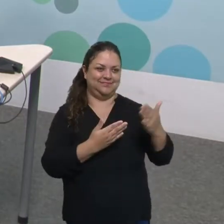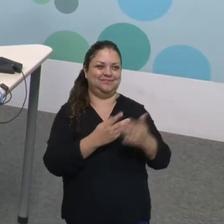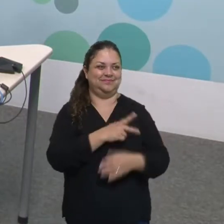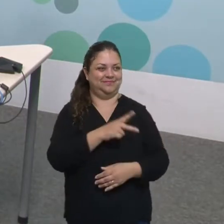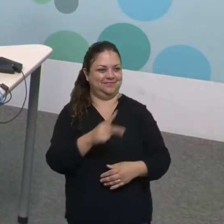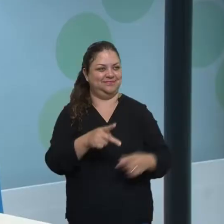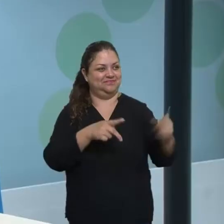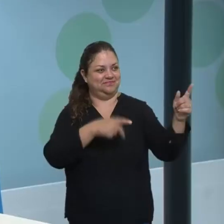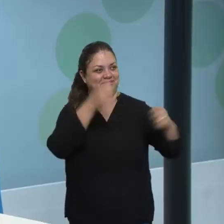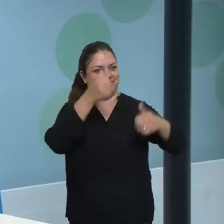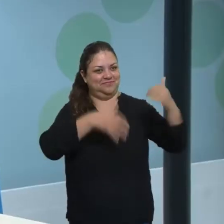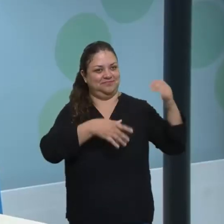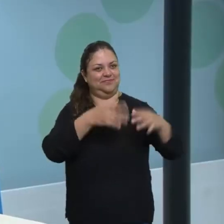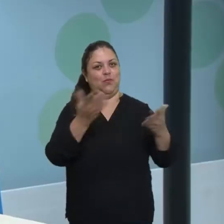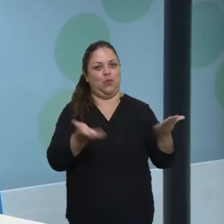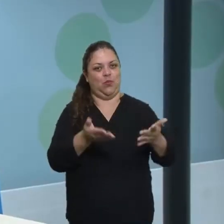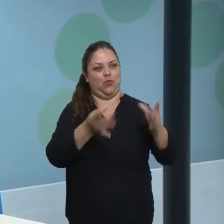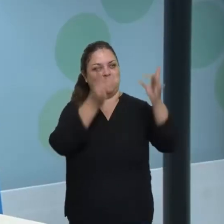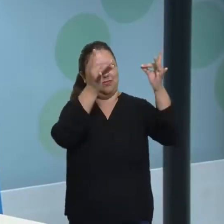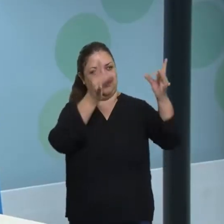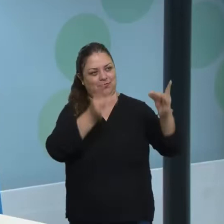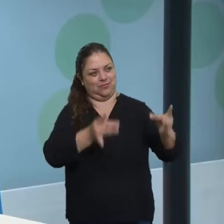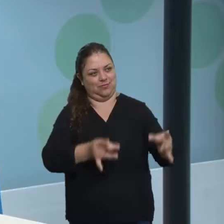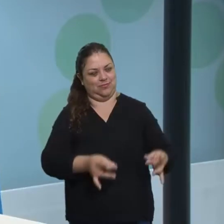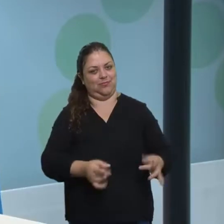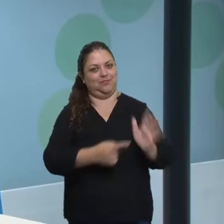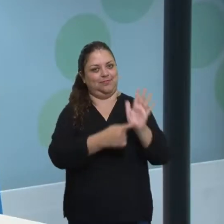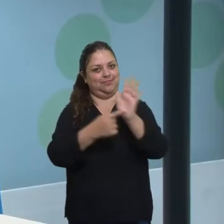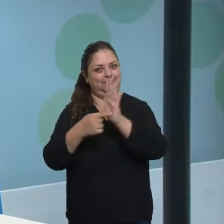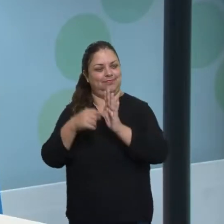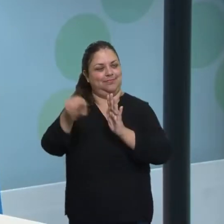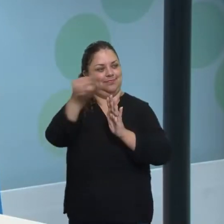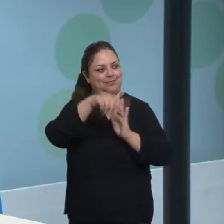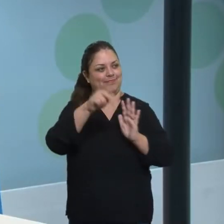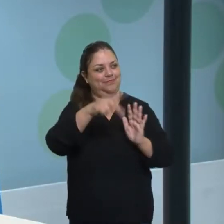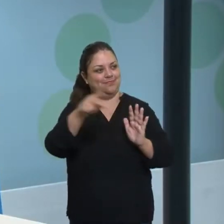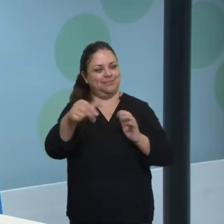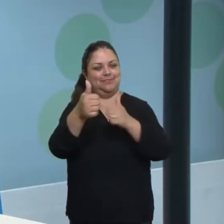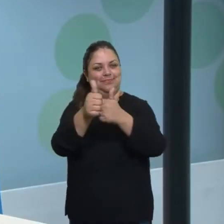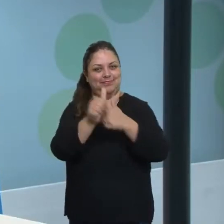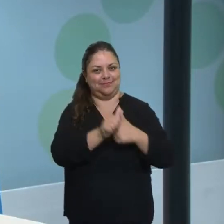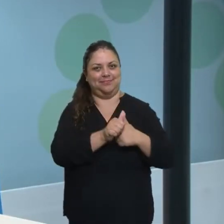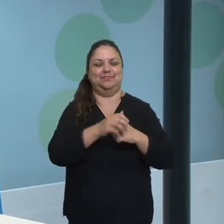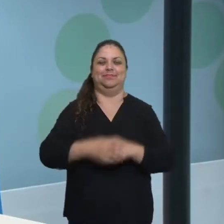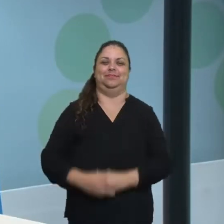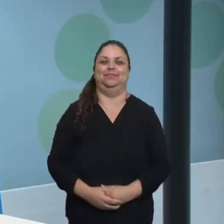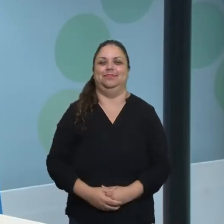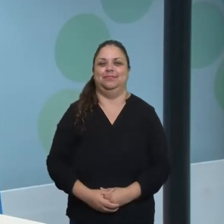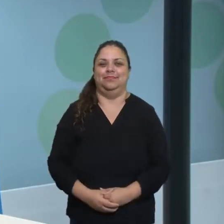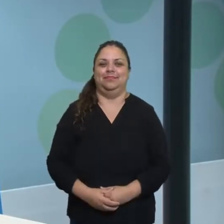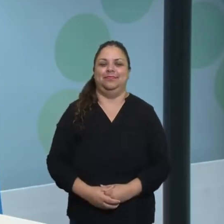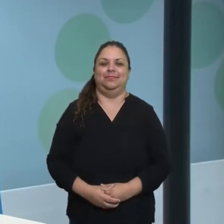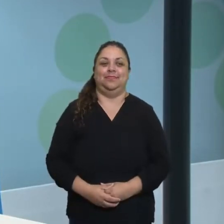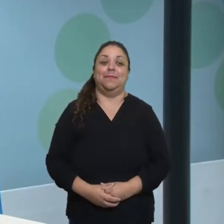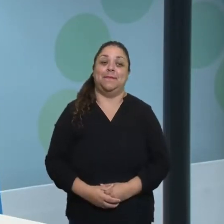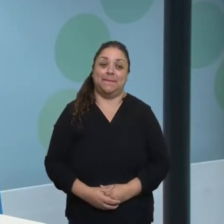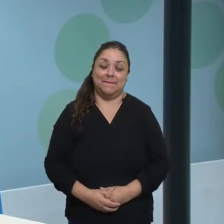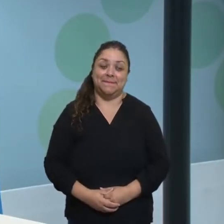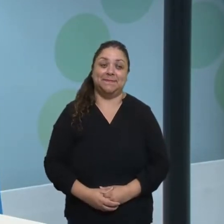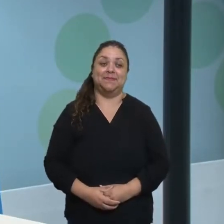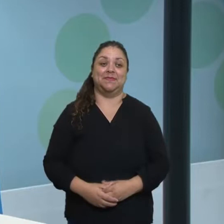Gisele por ter me explicado aí o percurso os nossos professores que estão aí nos assistindo e acompanhando nesta formação é A